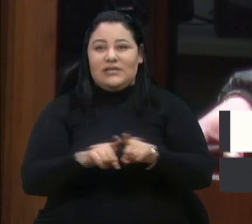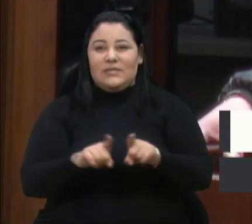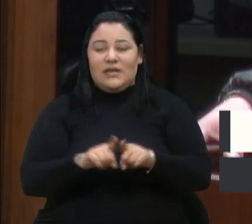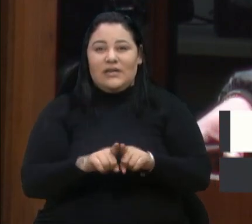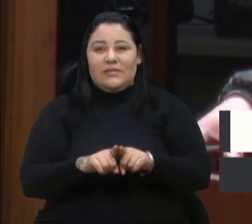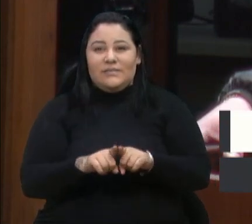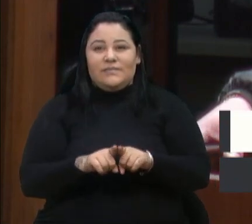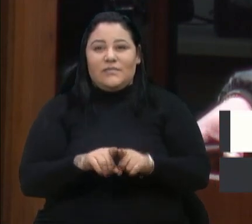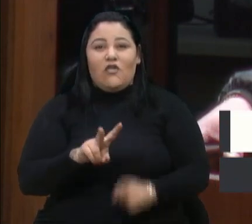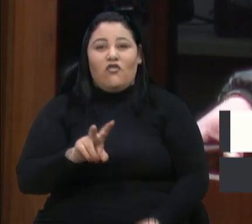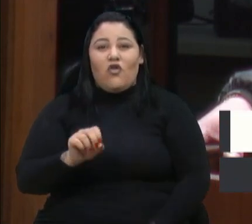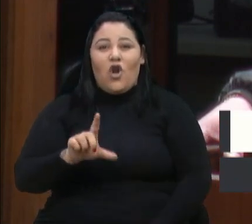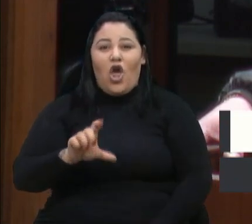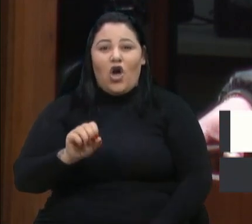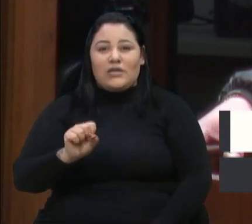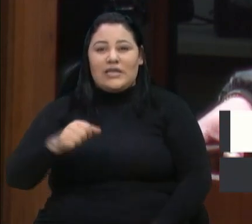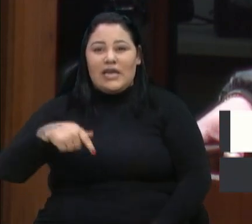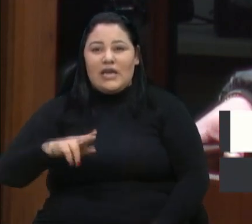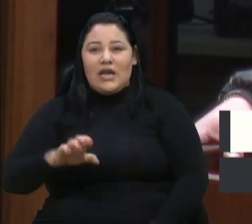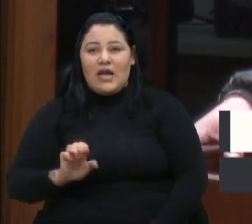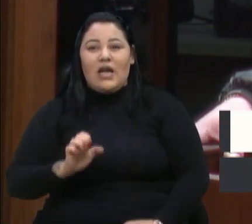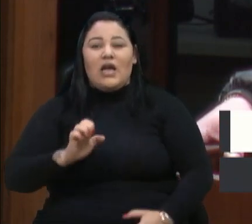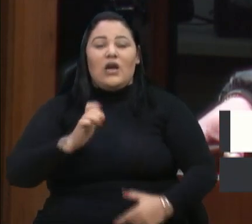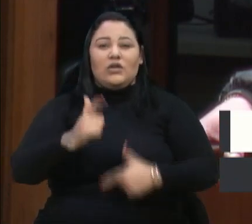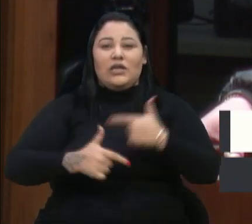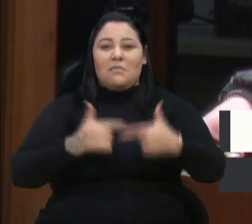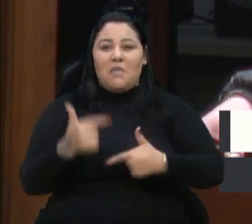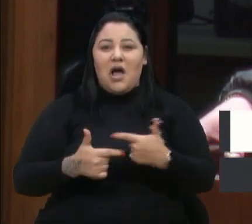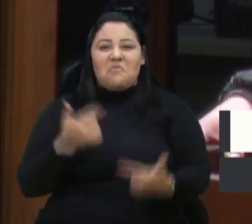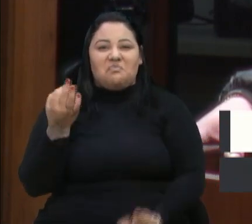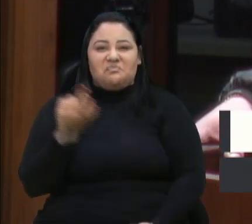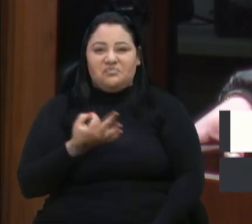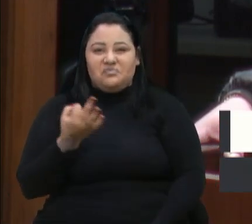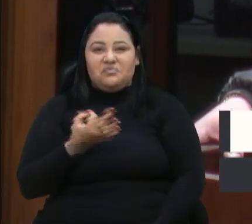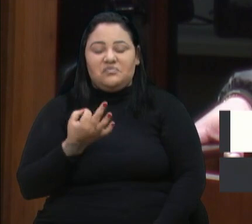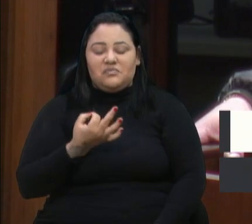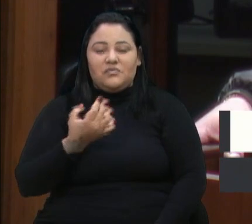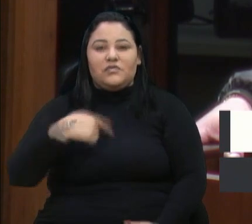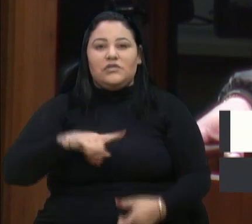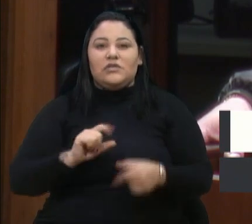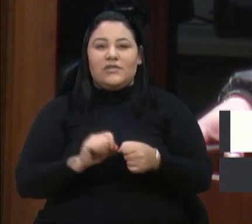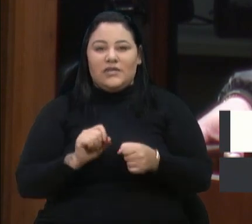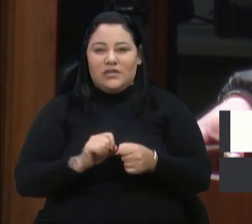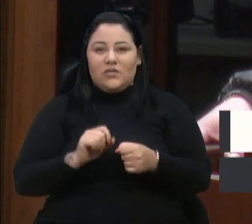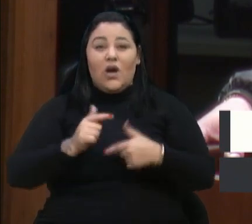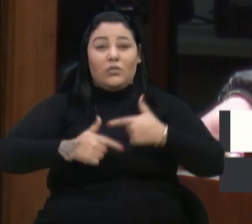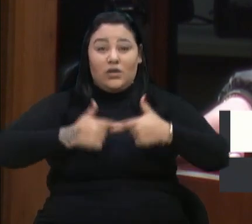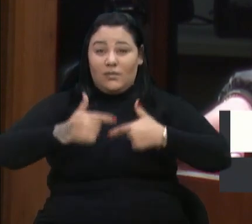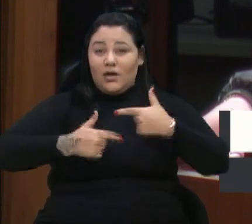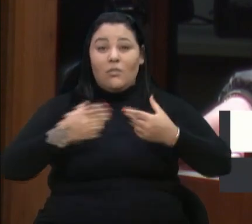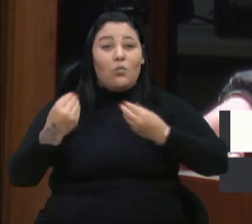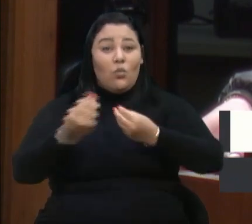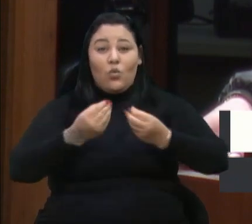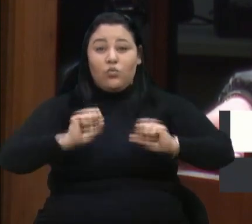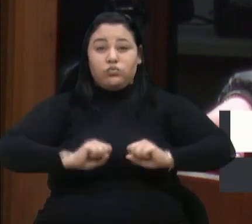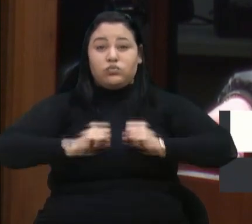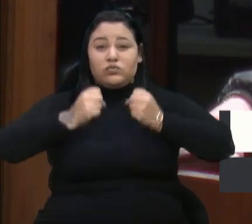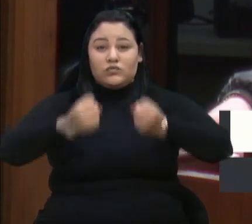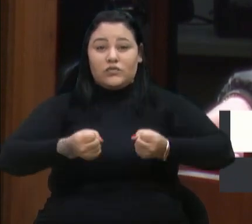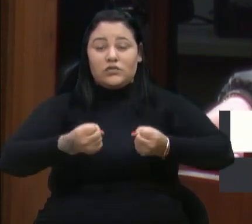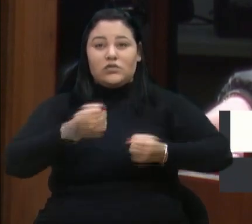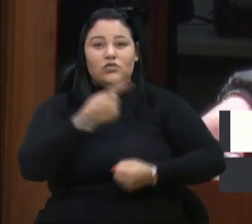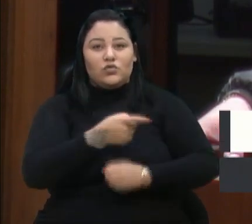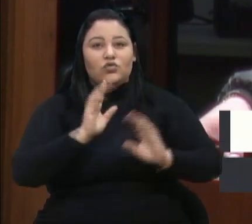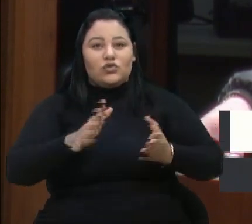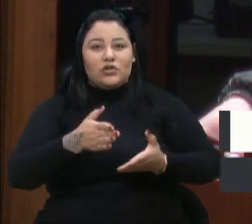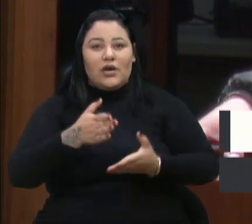pelo trabalho que vocês estão fazendo, pelo excelente trabalho que vocês estão fazendo. É um trabalho de muita dedicação. Tu esteves no meu